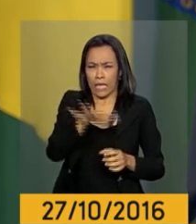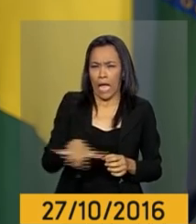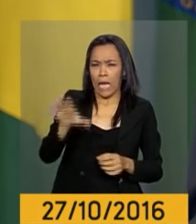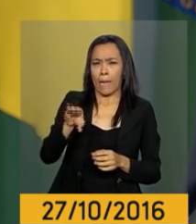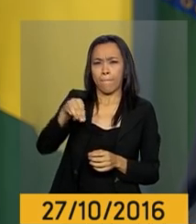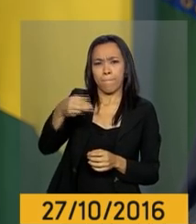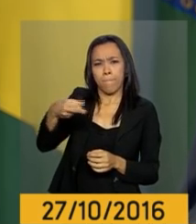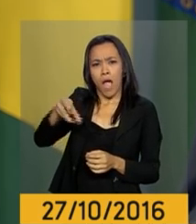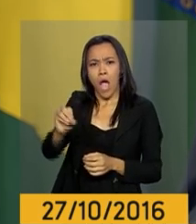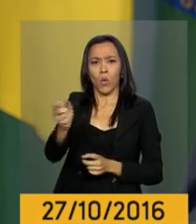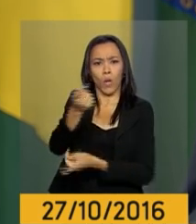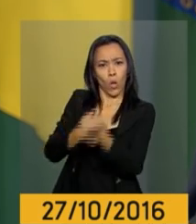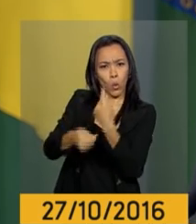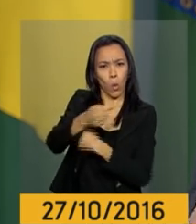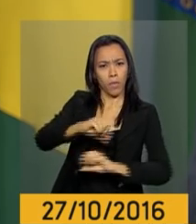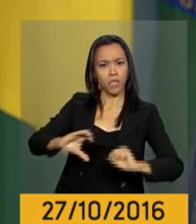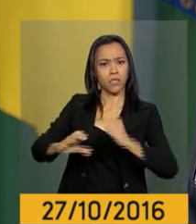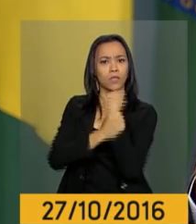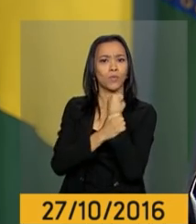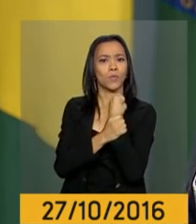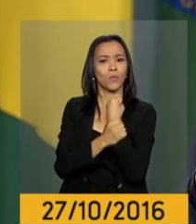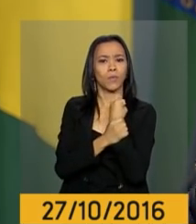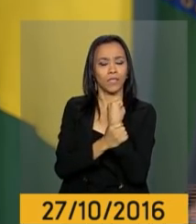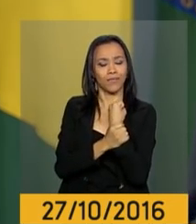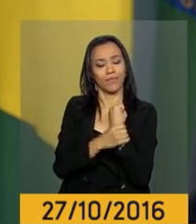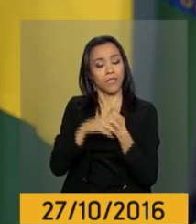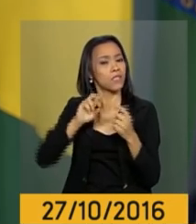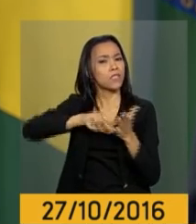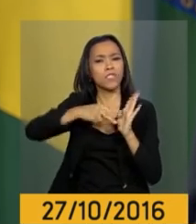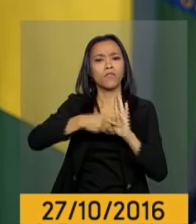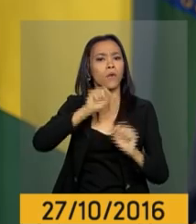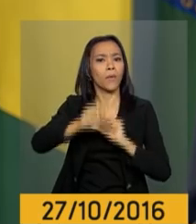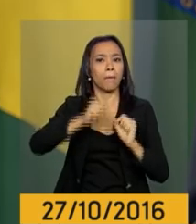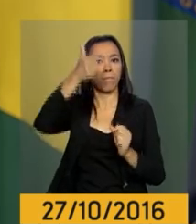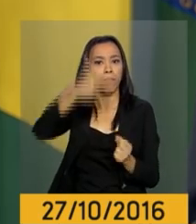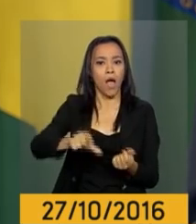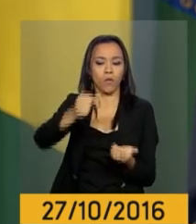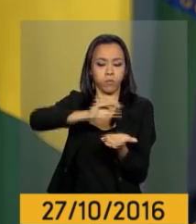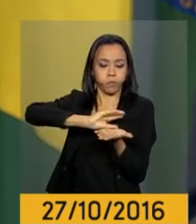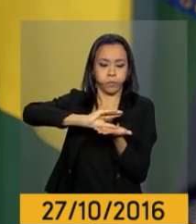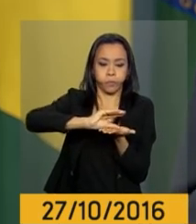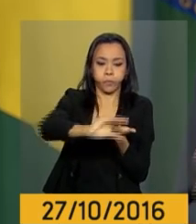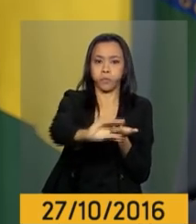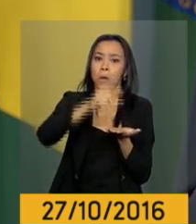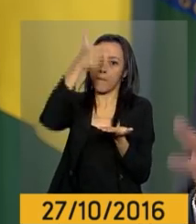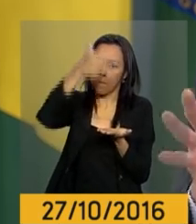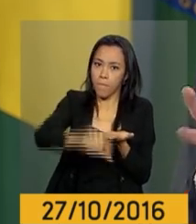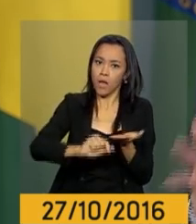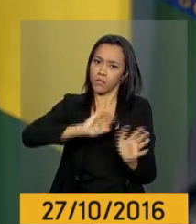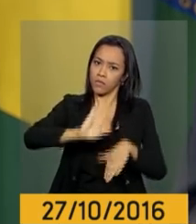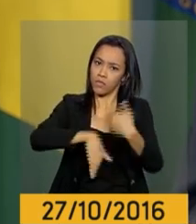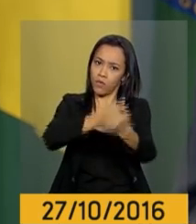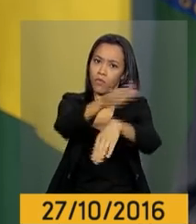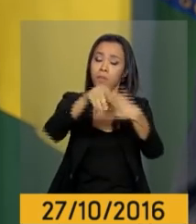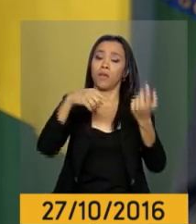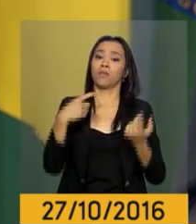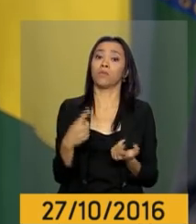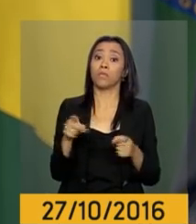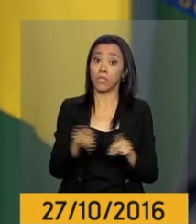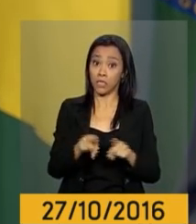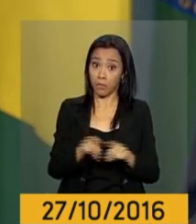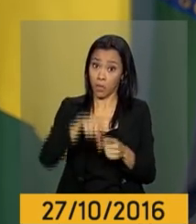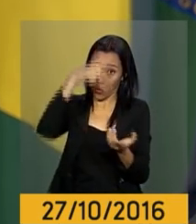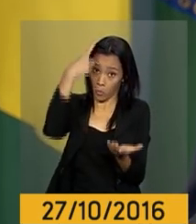macroeconômicas sólidas significam mais investimento e crescimento. Marcos regulatórios